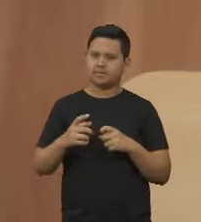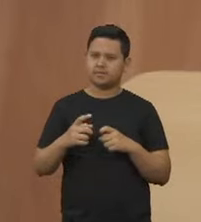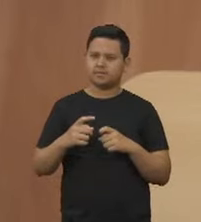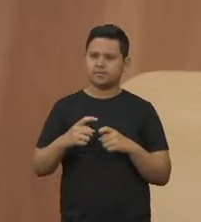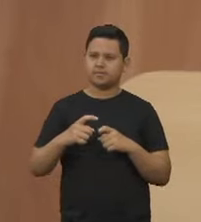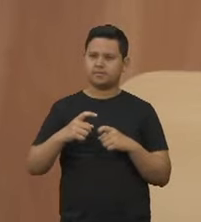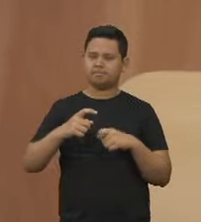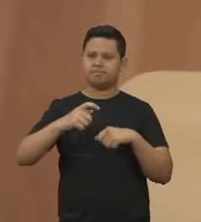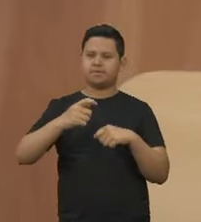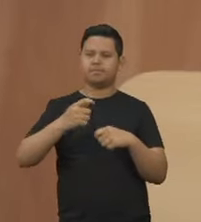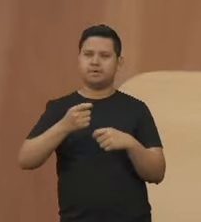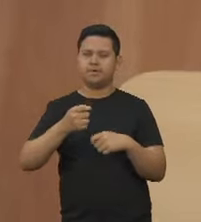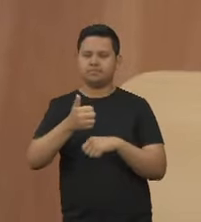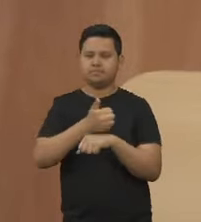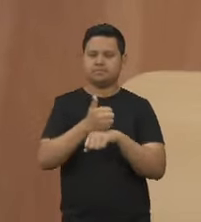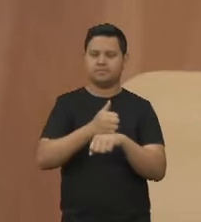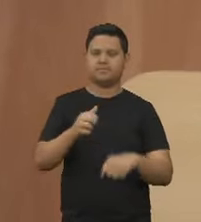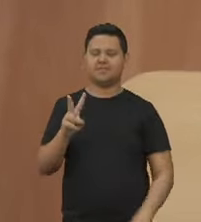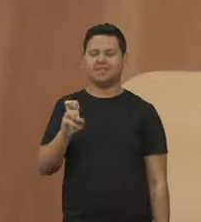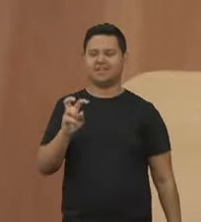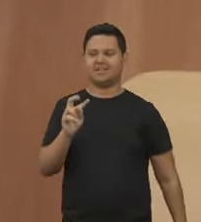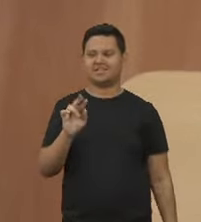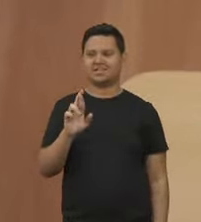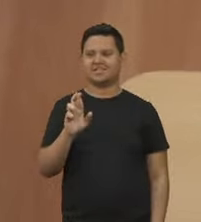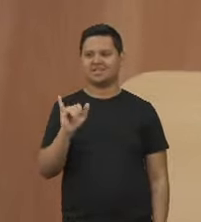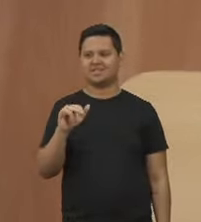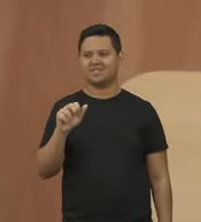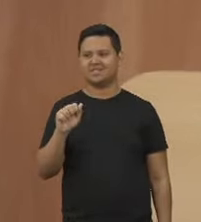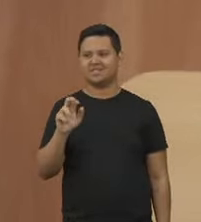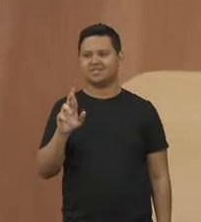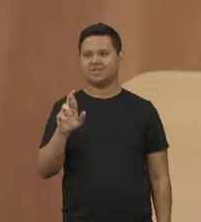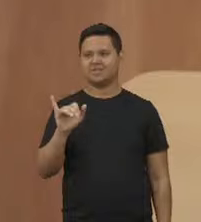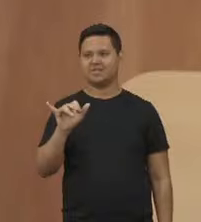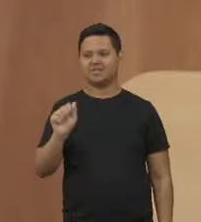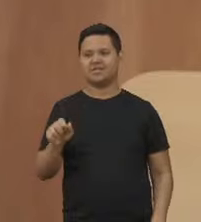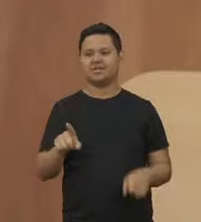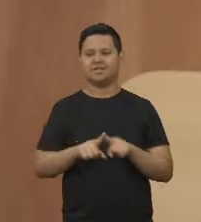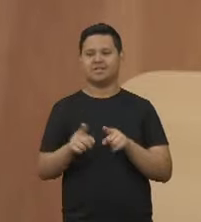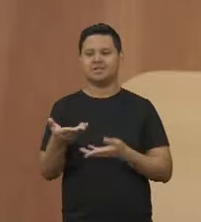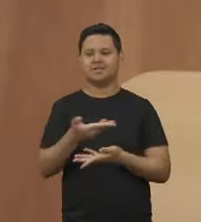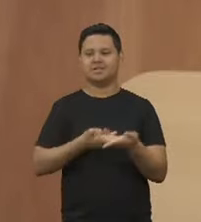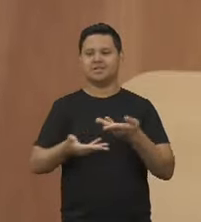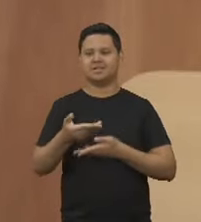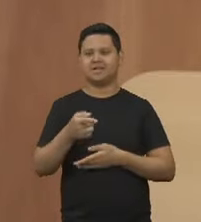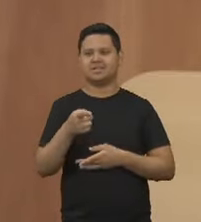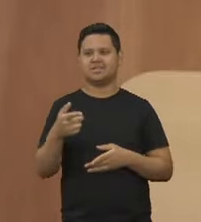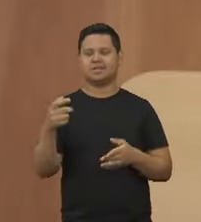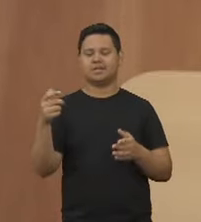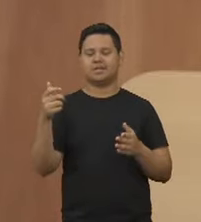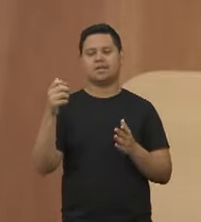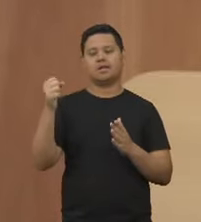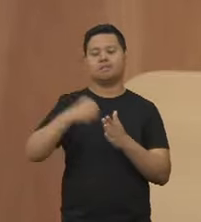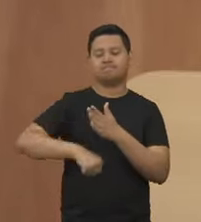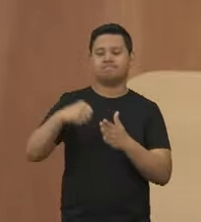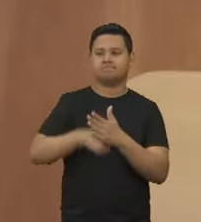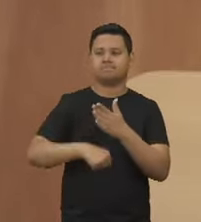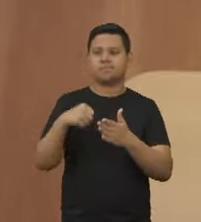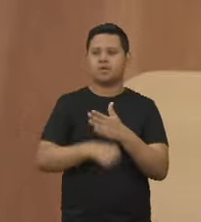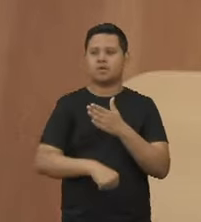casa. Nós precisamos de pessoas também, assim como você, pensando na defesa dos